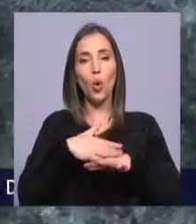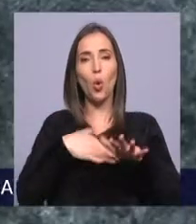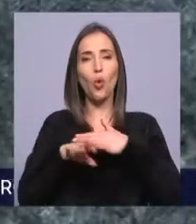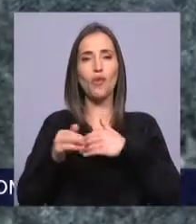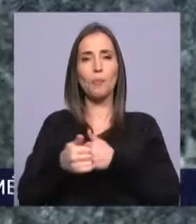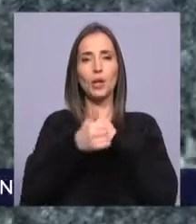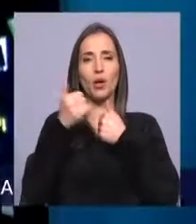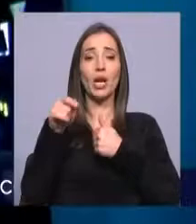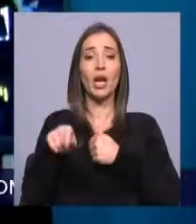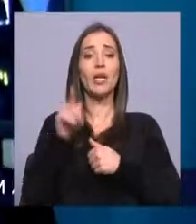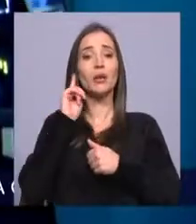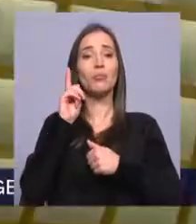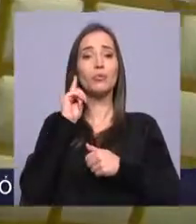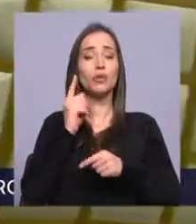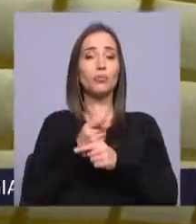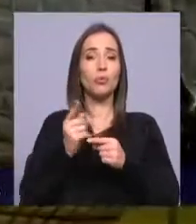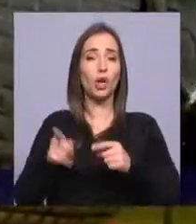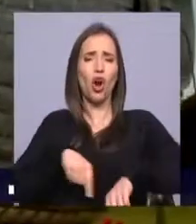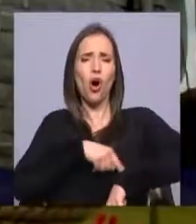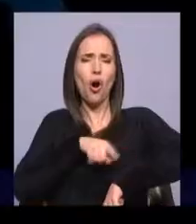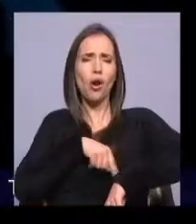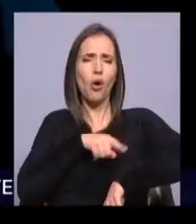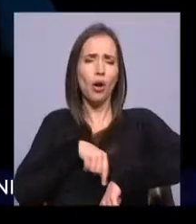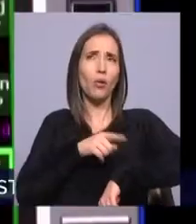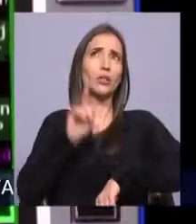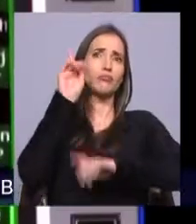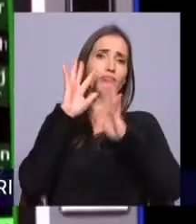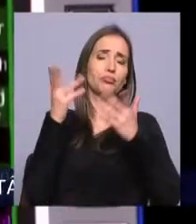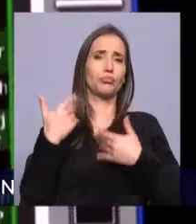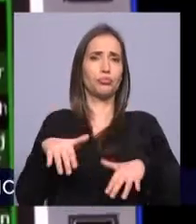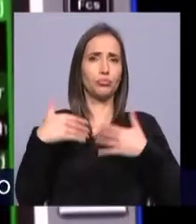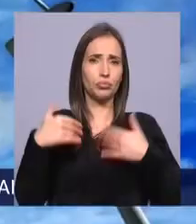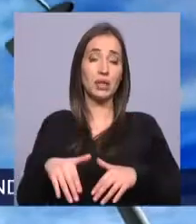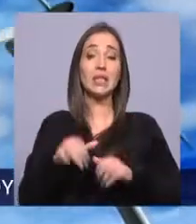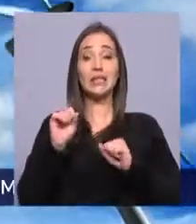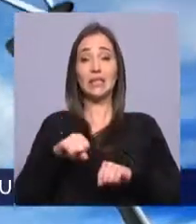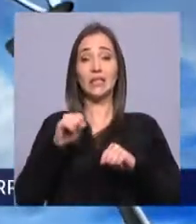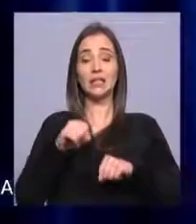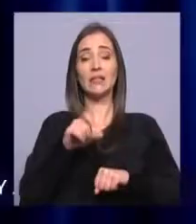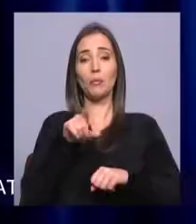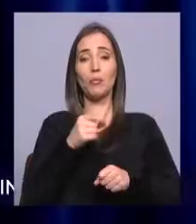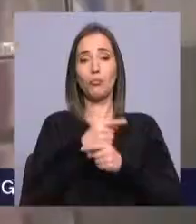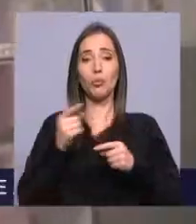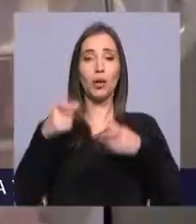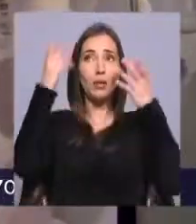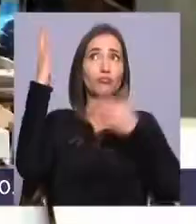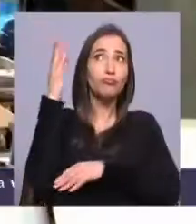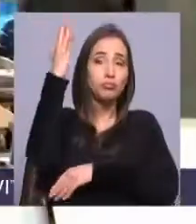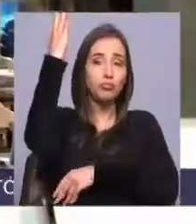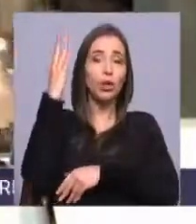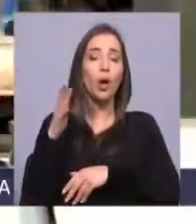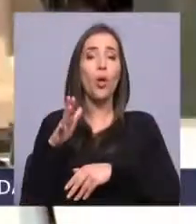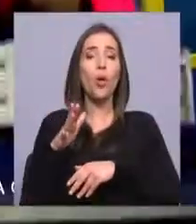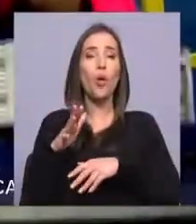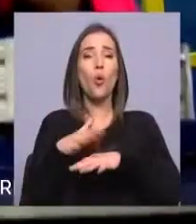importante? Porque as horas e horas que eles passam no espaço são terríveis, não é? São terríveis e porque, mesmo para os astronautas, aquelas luvas não são propriamente